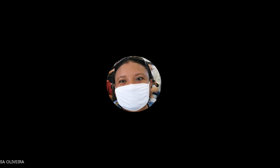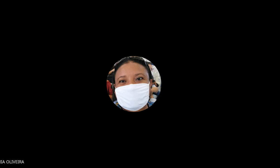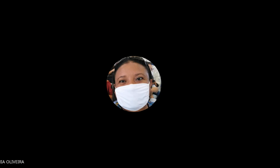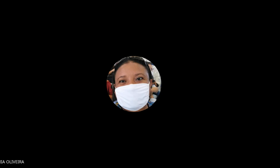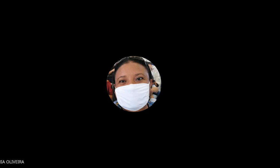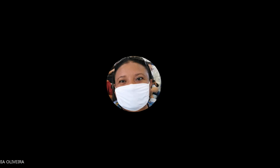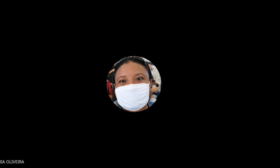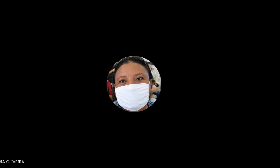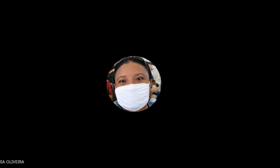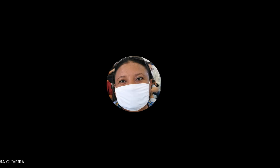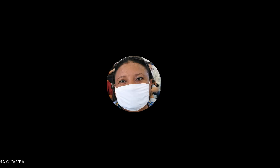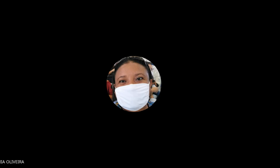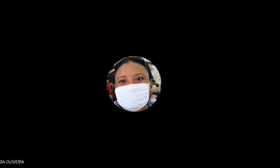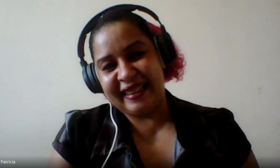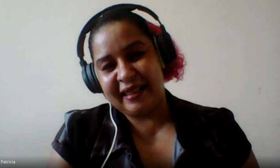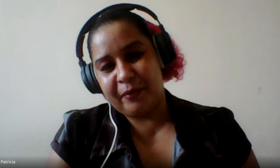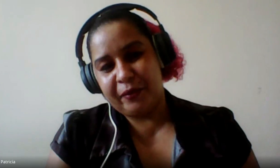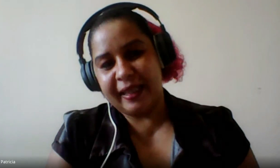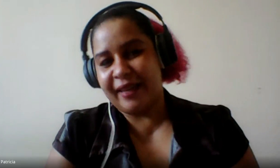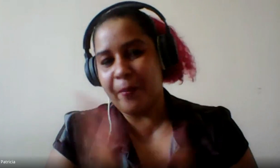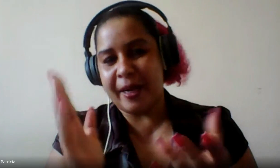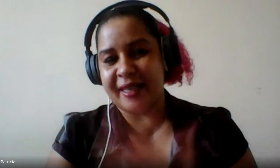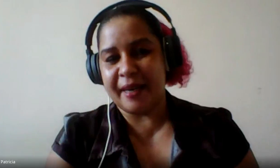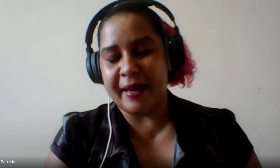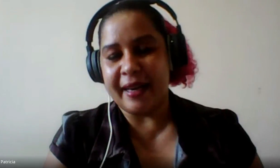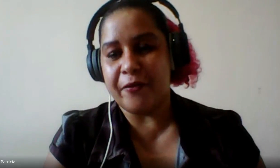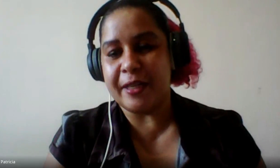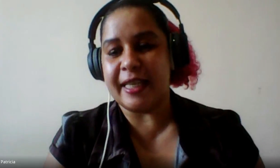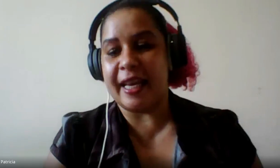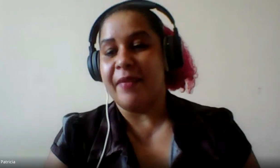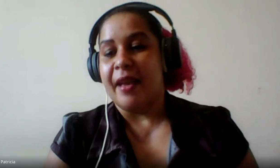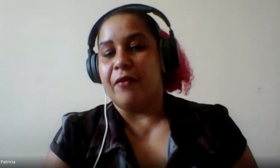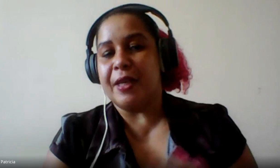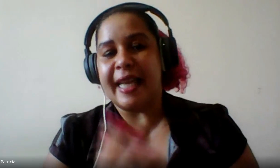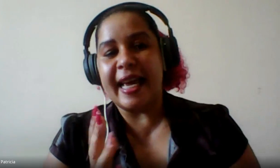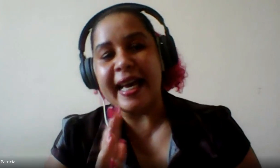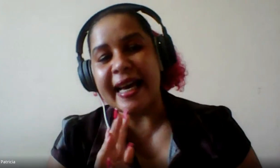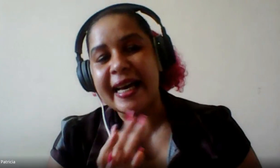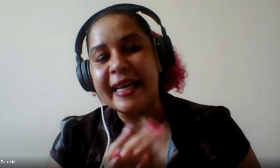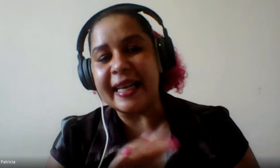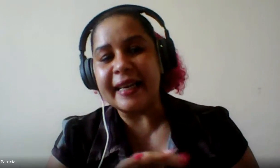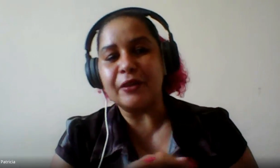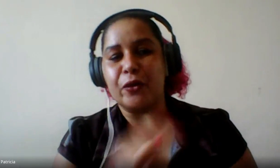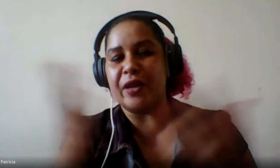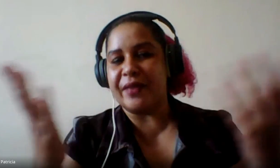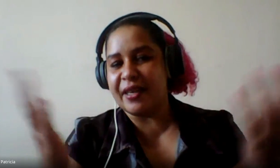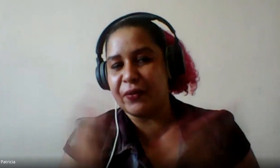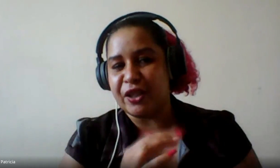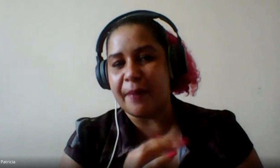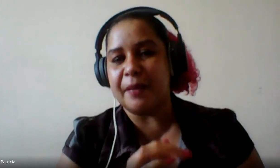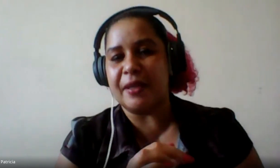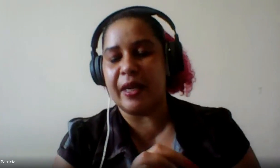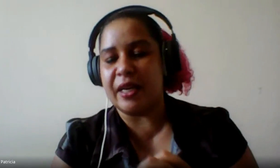Dizer que ela é linda, maravilhosa. Obrigada, amor. Sei que é um prazer trabalhar com você. Vou encerrar, né? O Socorro já fez